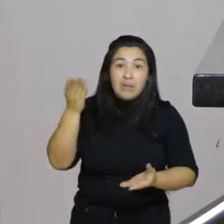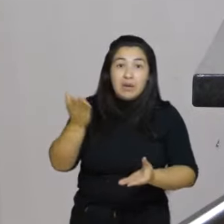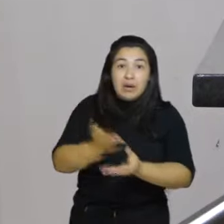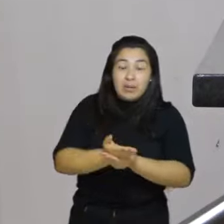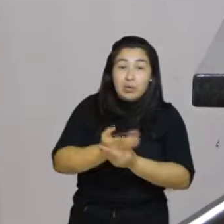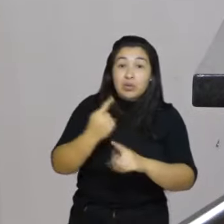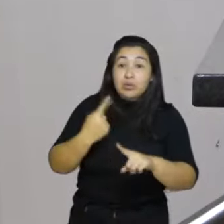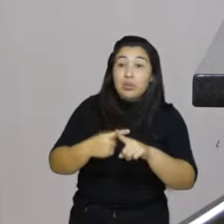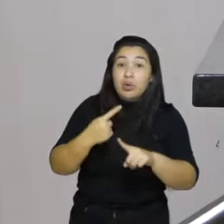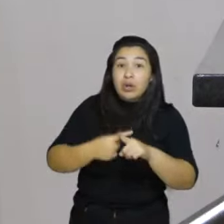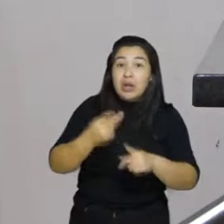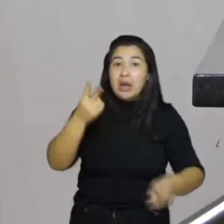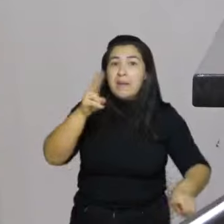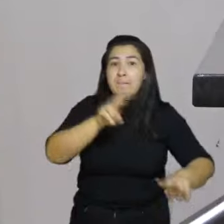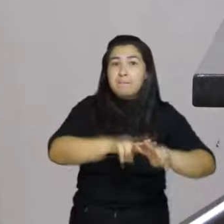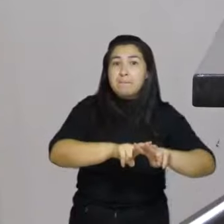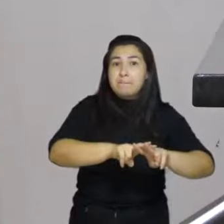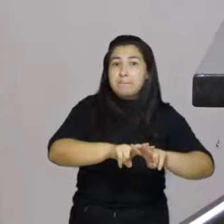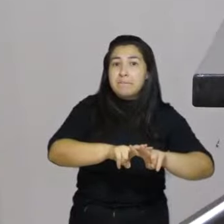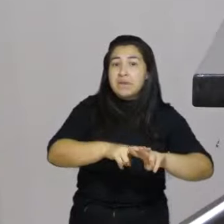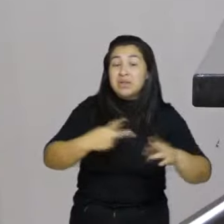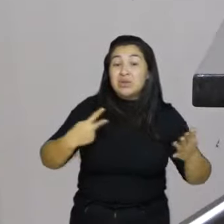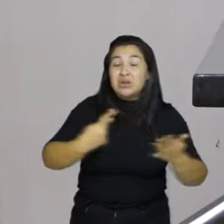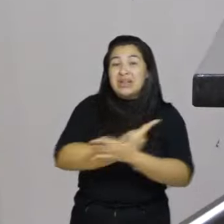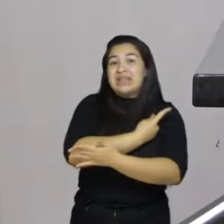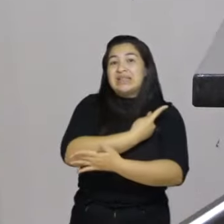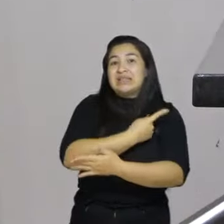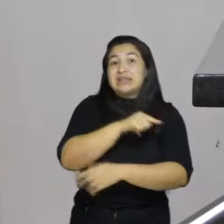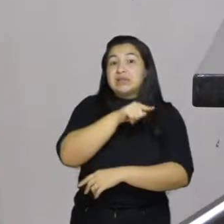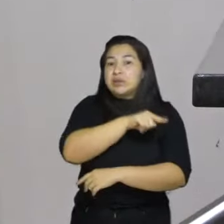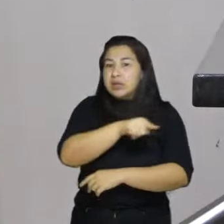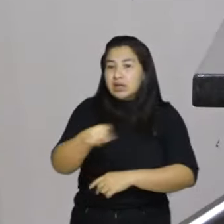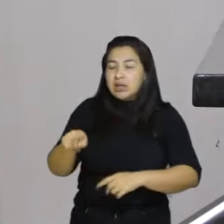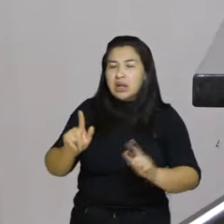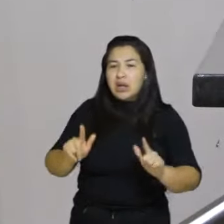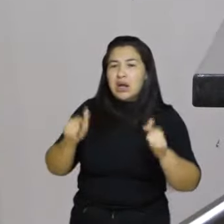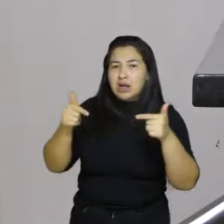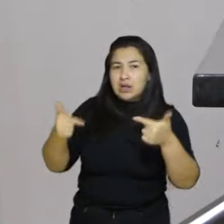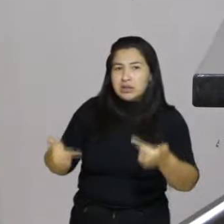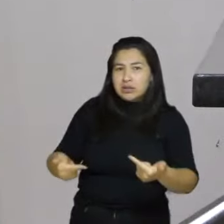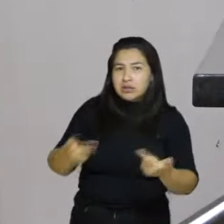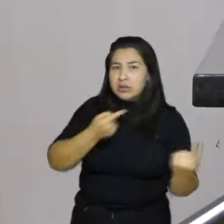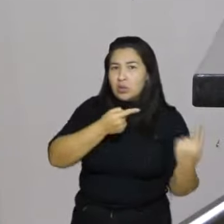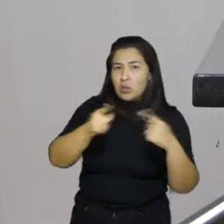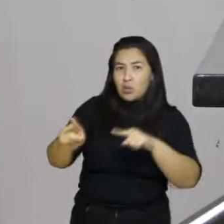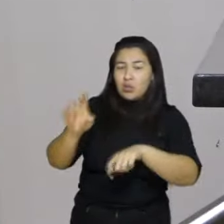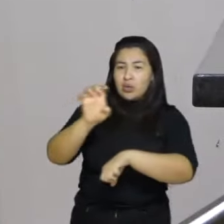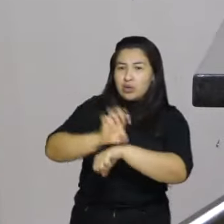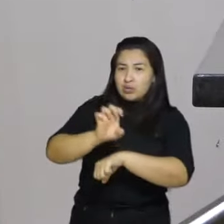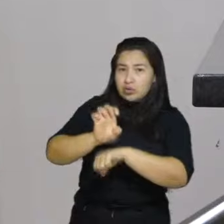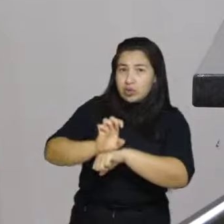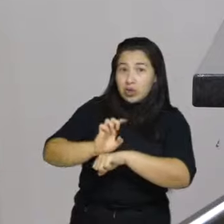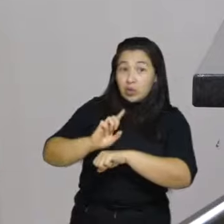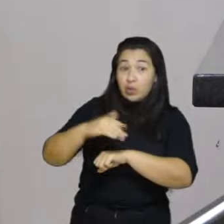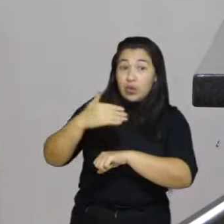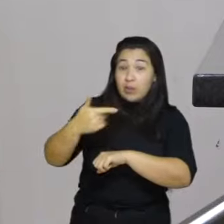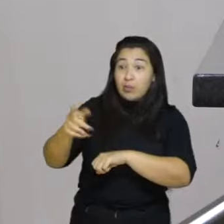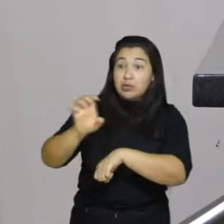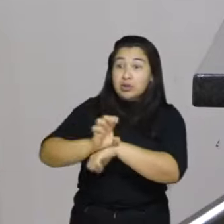engano Ele entrou com uma ação contra o estado e o estado movu uma ação contra ele foi